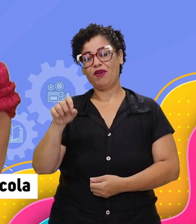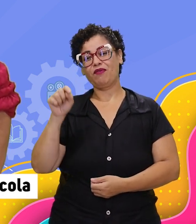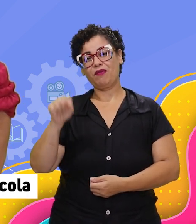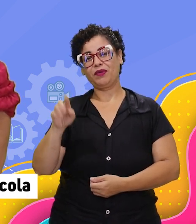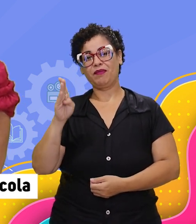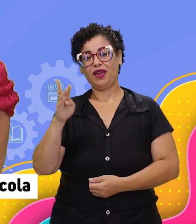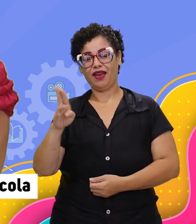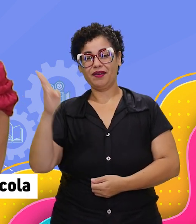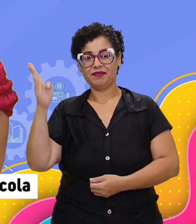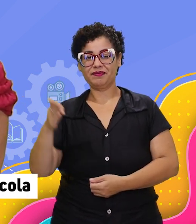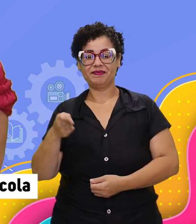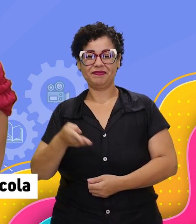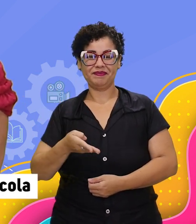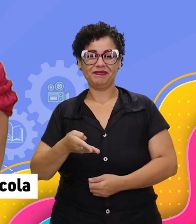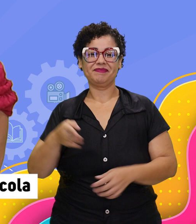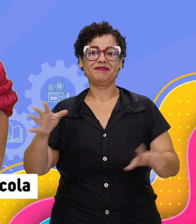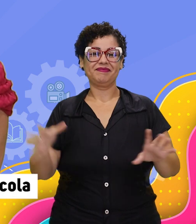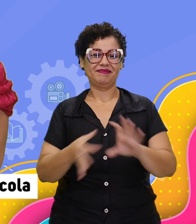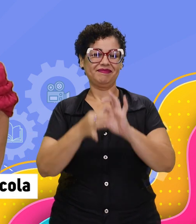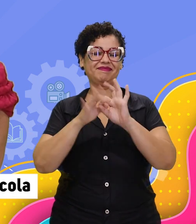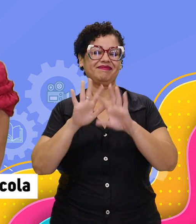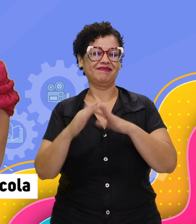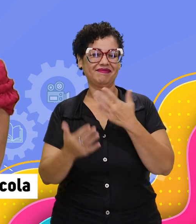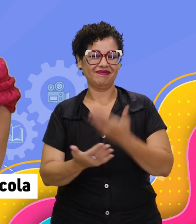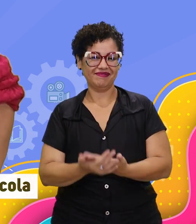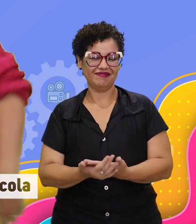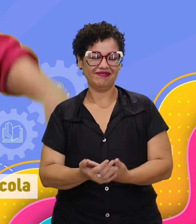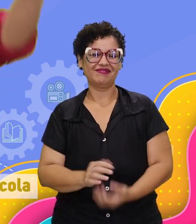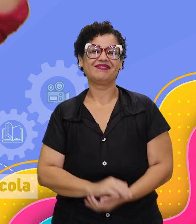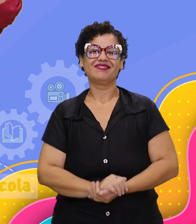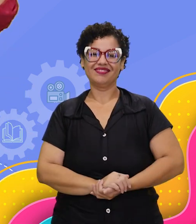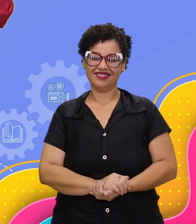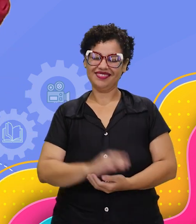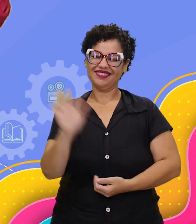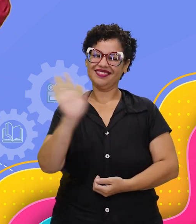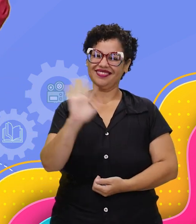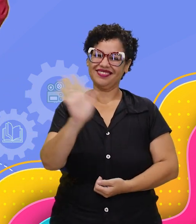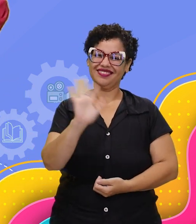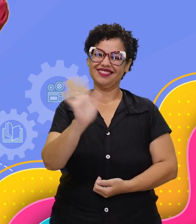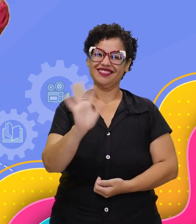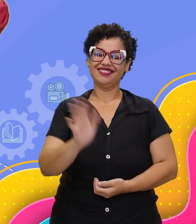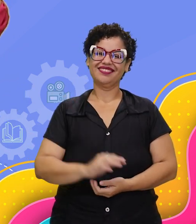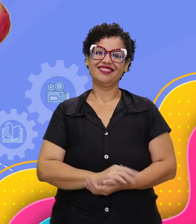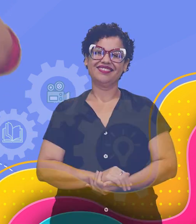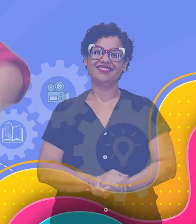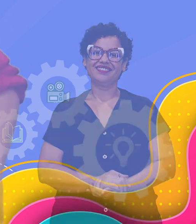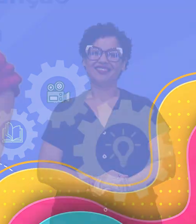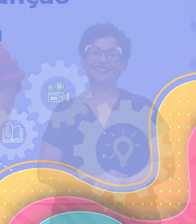federal.gov.br/Conexão Escola. Tchau, tchau! Tchau, gente!